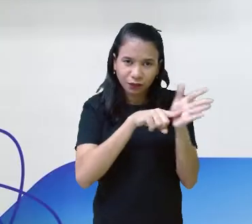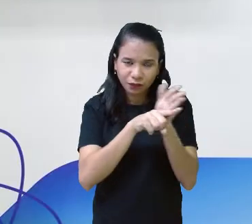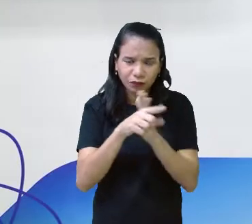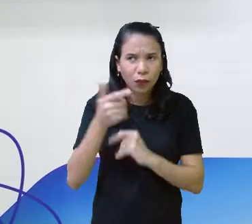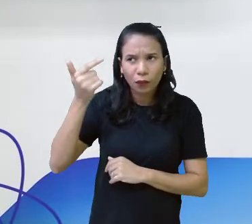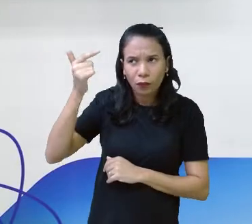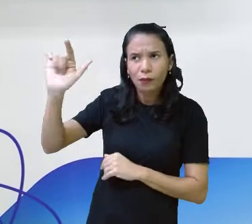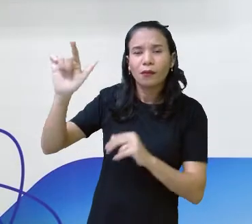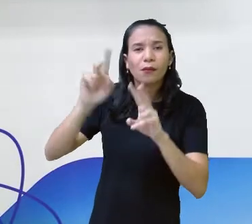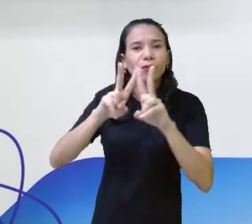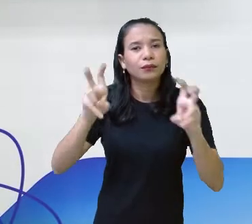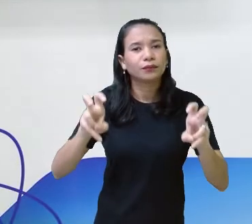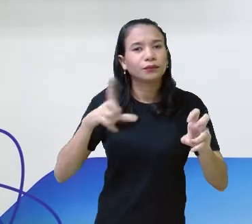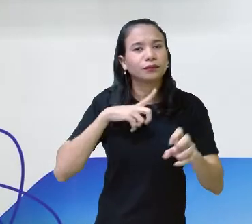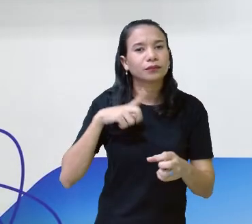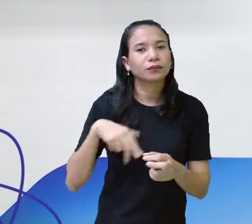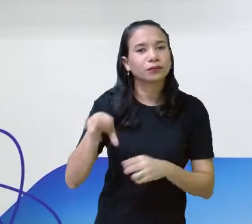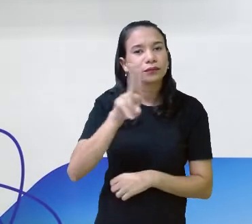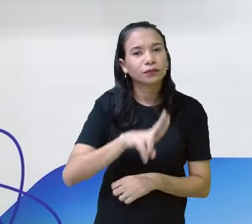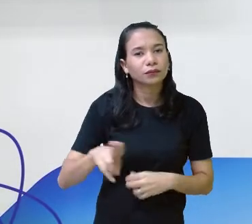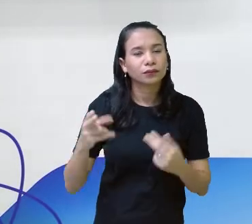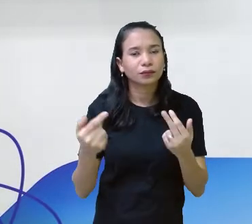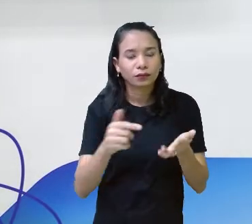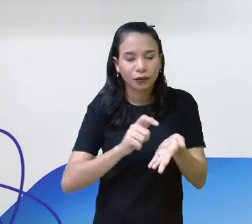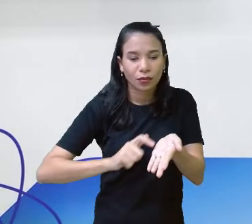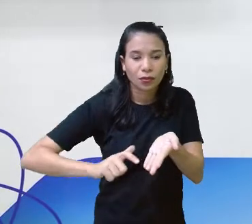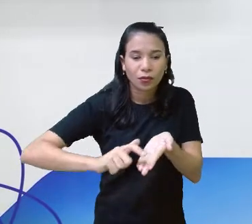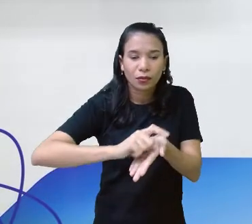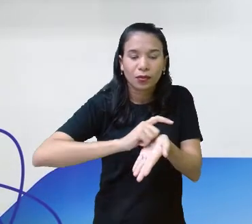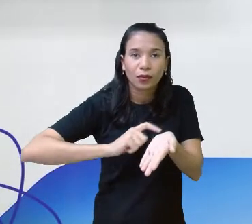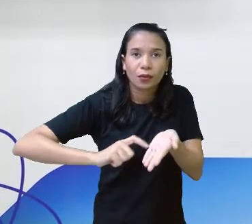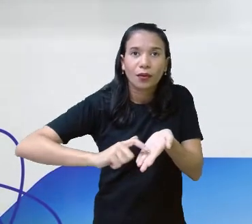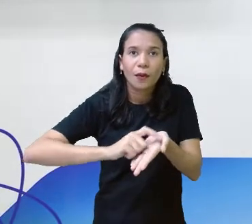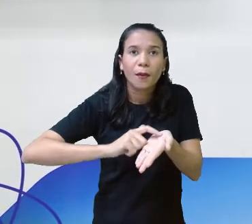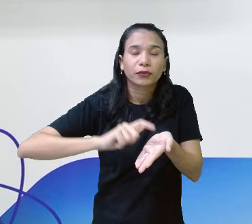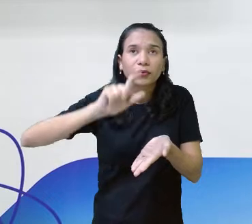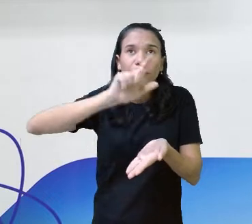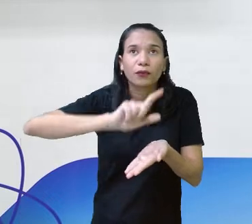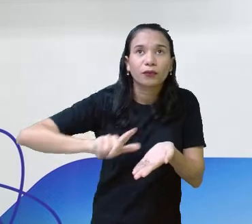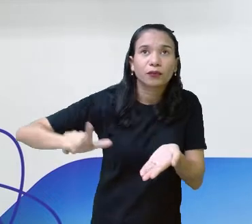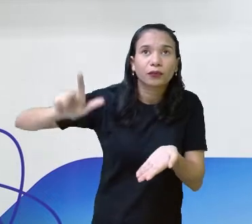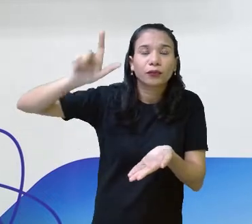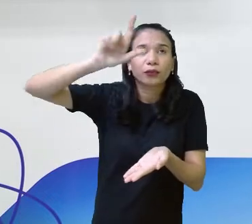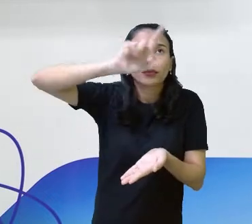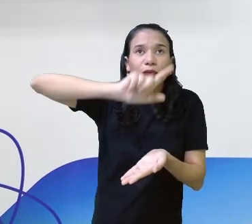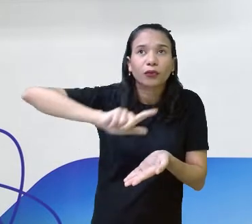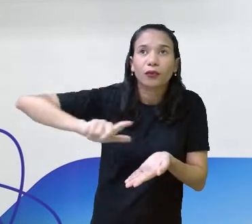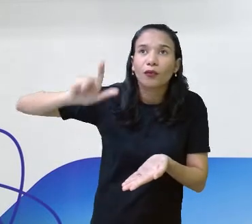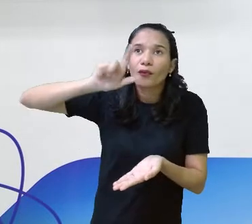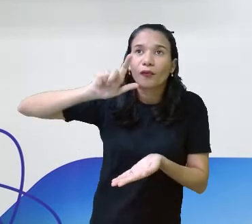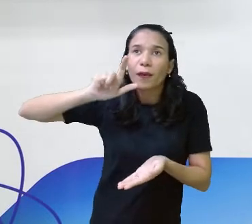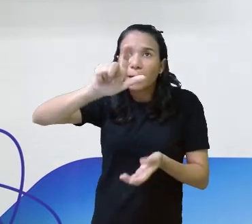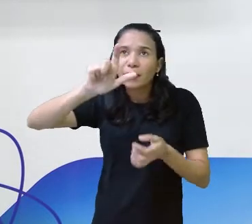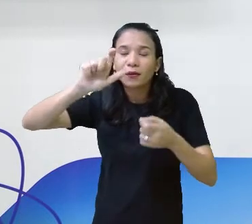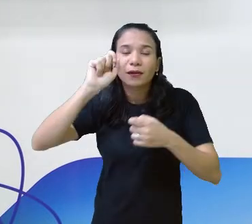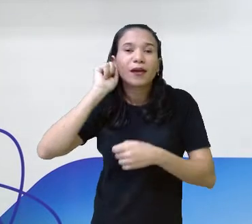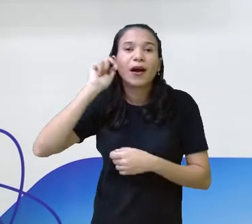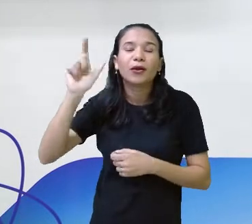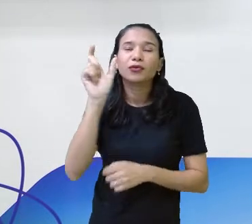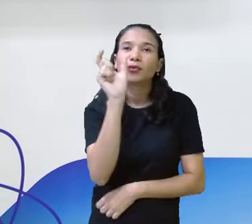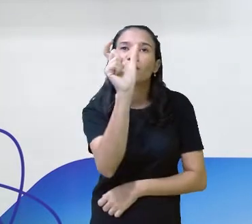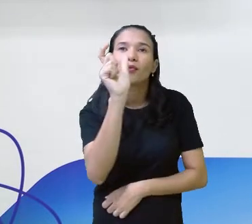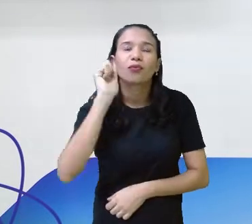ou outros, e você vai manuseando aí o mouse, aquele cursorzinho, aquela setinha branca, coloca em cima dessas palavras